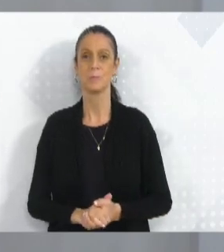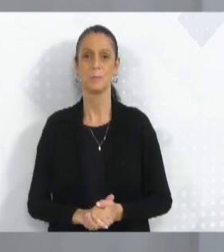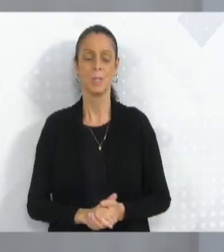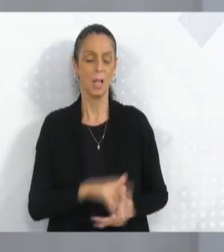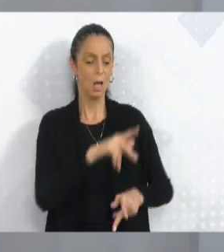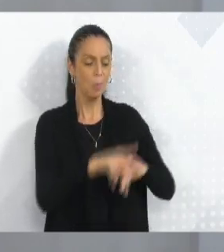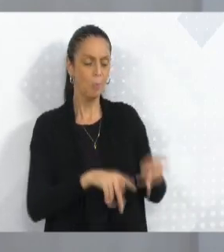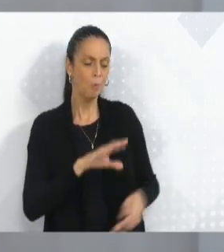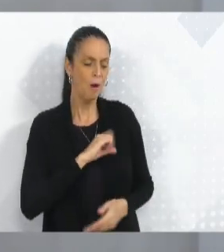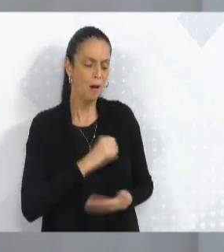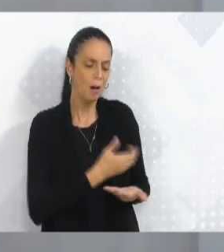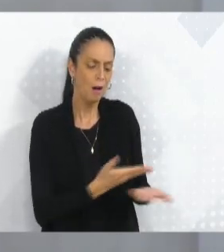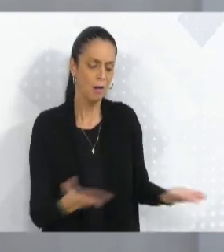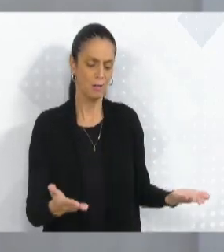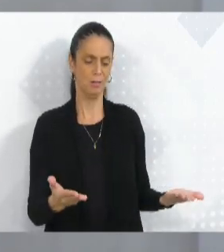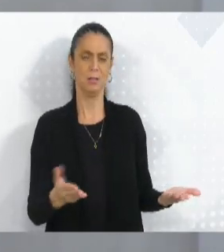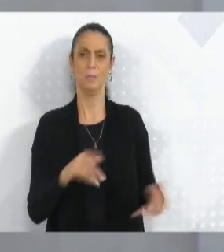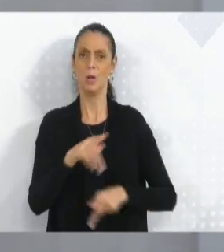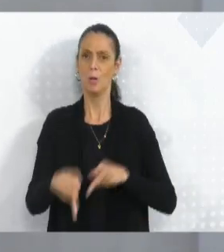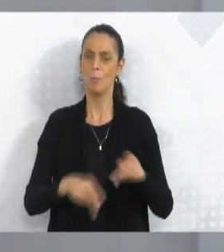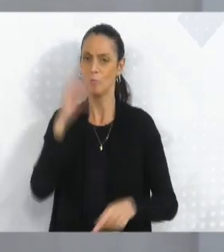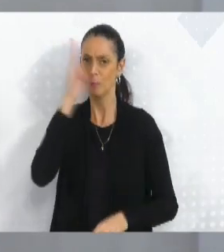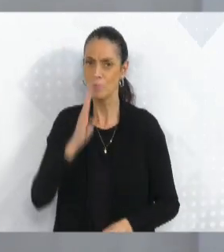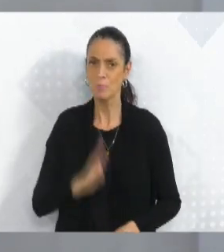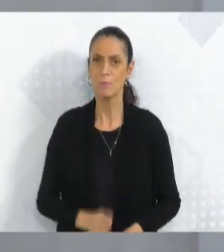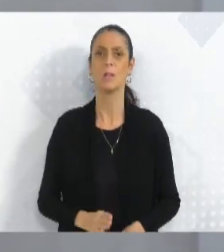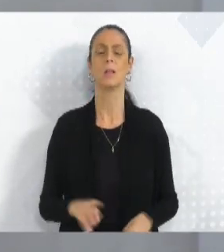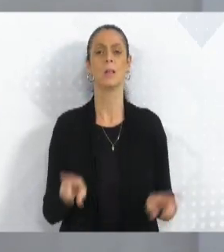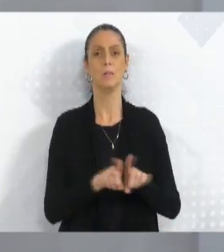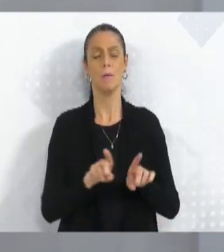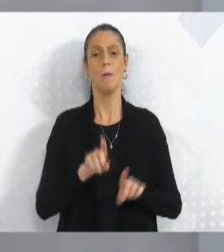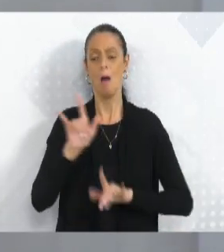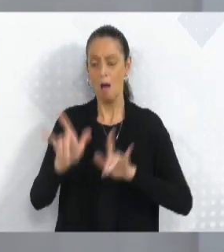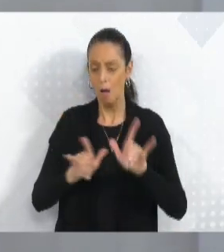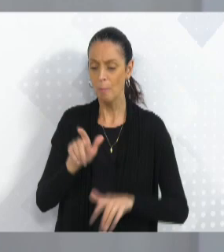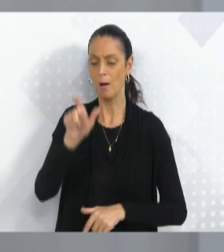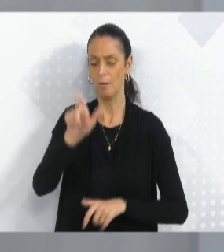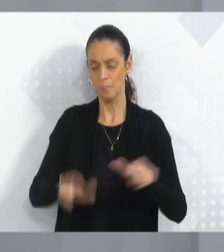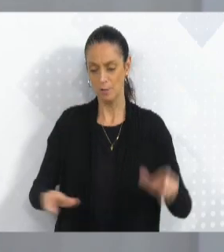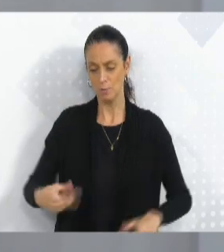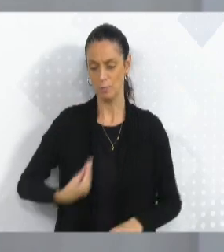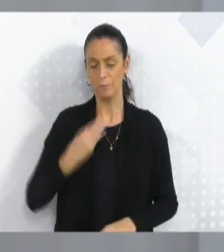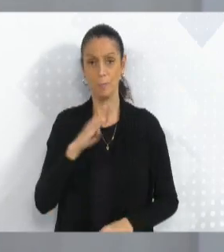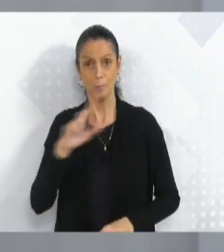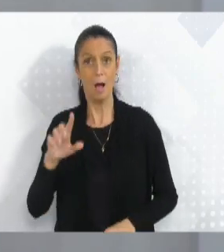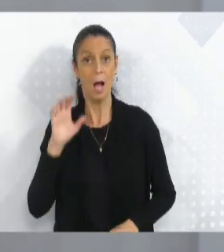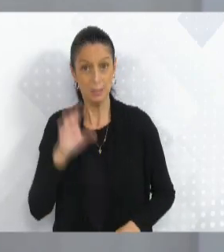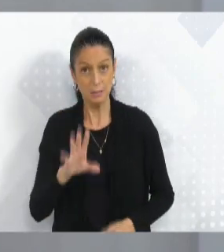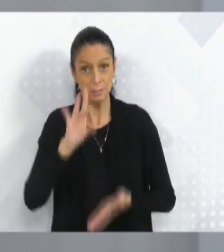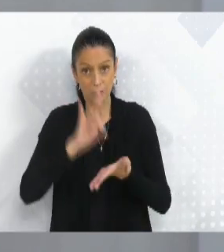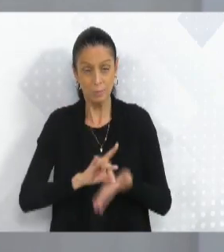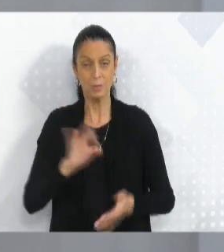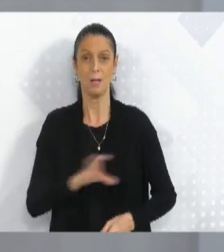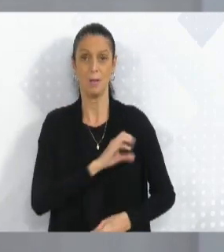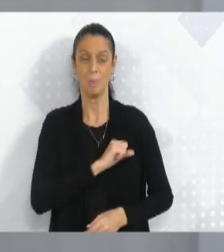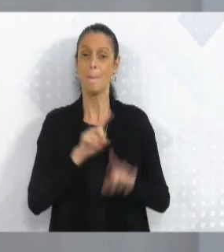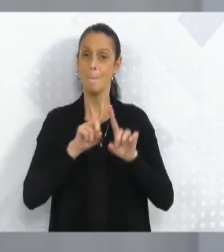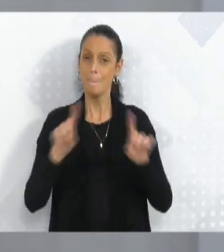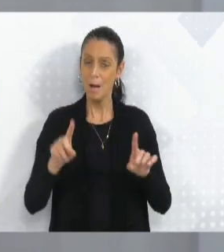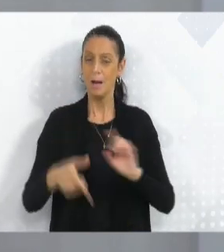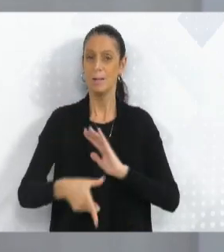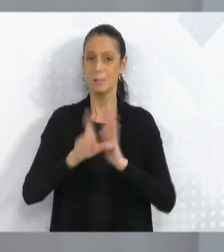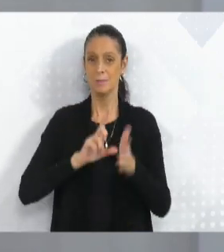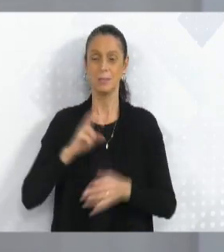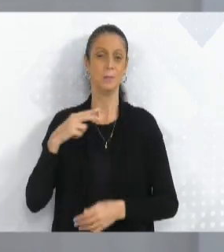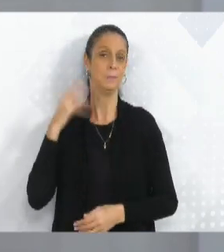amor pela população o amor pelo povo brasileiro o amor pelo menos Esse sim é o amor que nós temos e quando você falou o